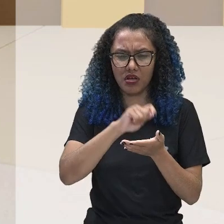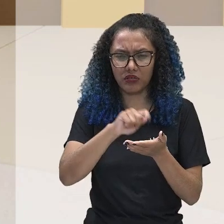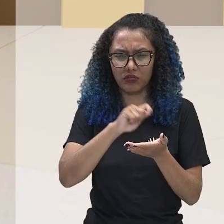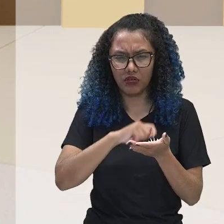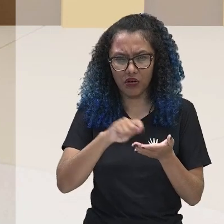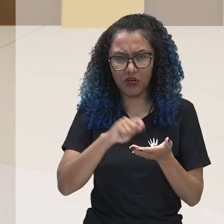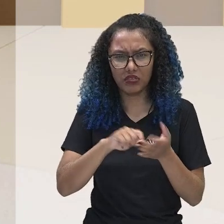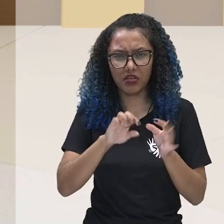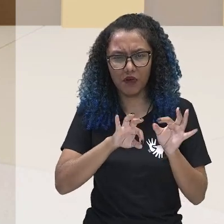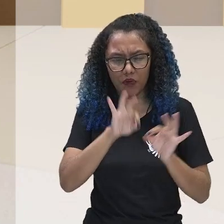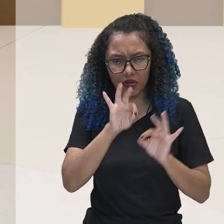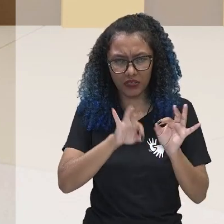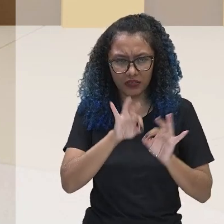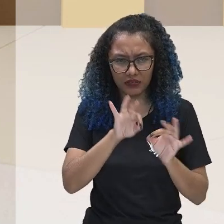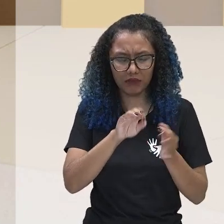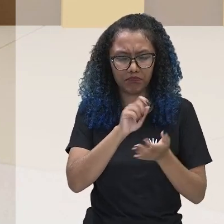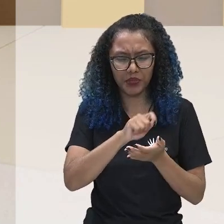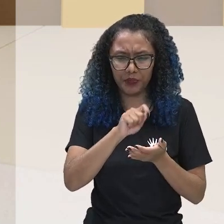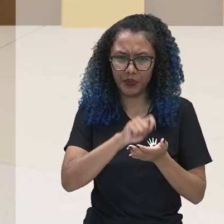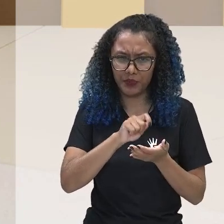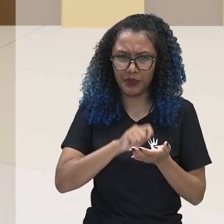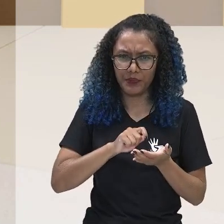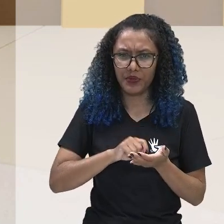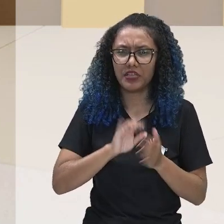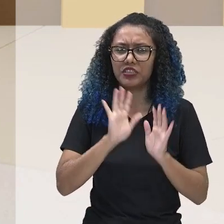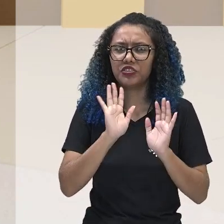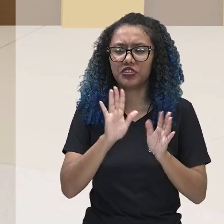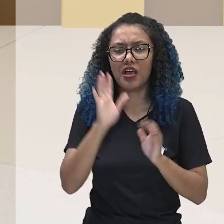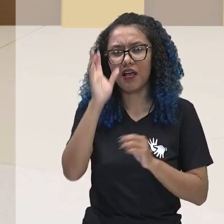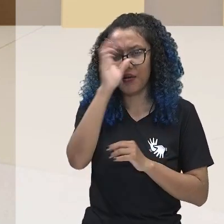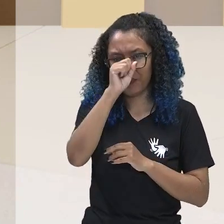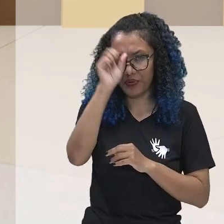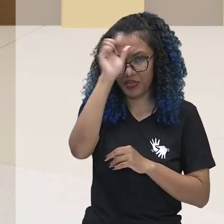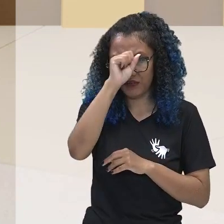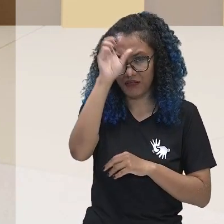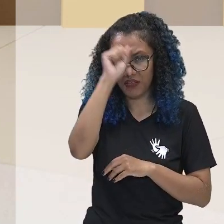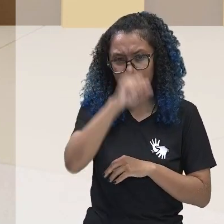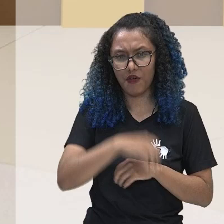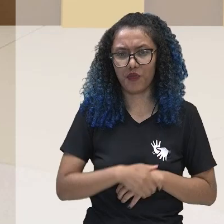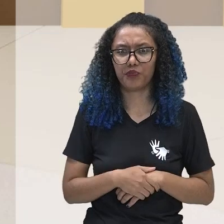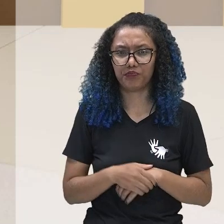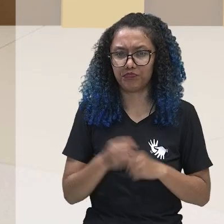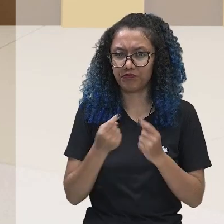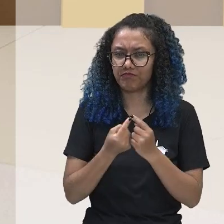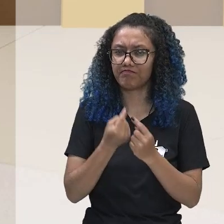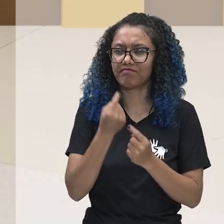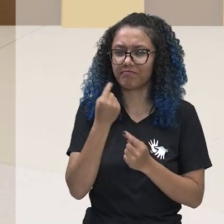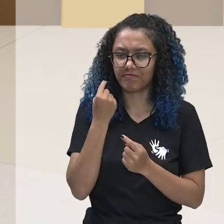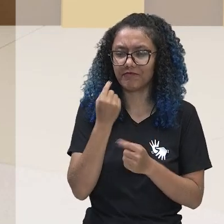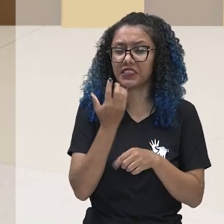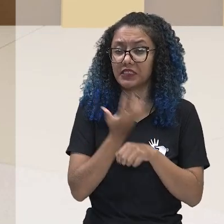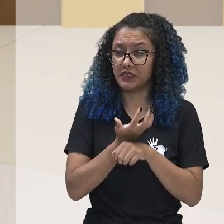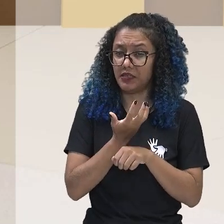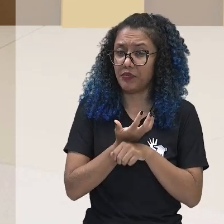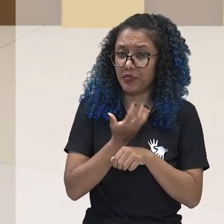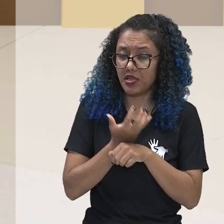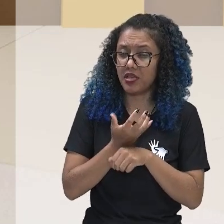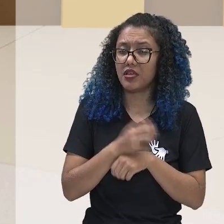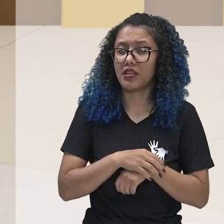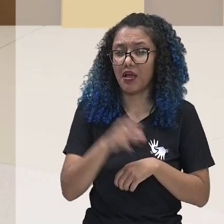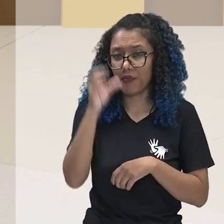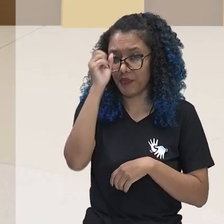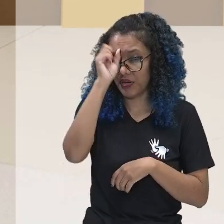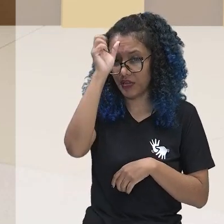estruturado, tudo que nós temos aprendido ao longo da unidade curricular comum, né? Tudo que nós